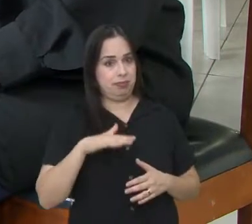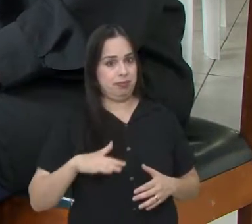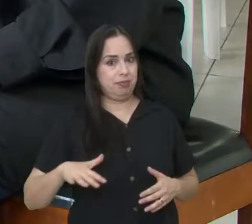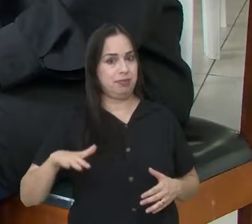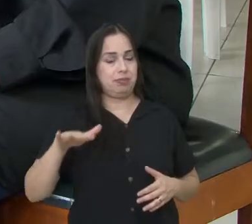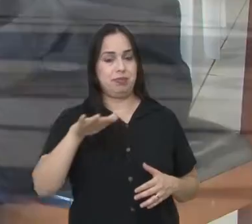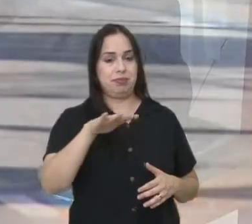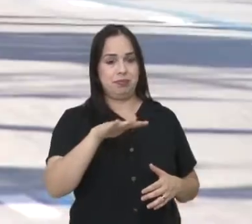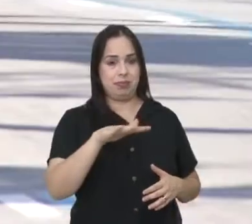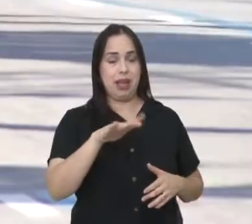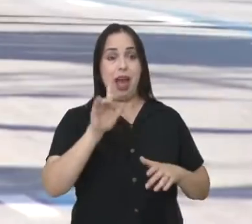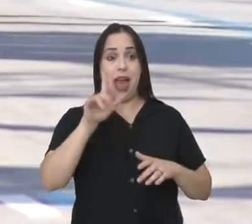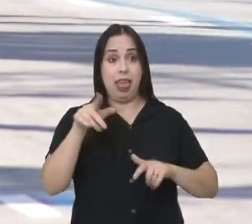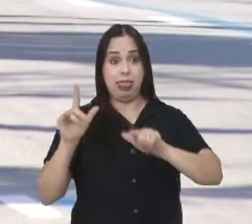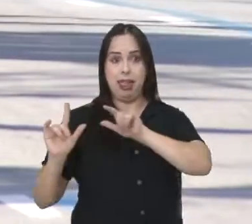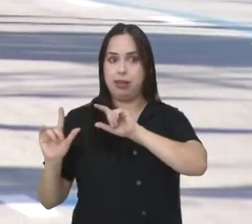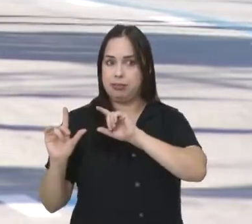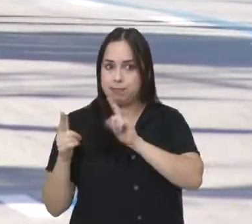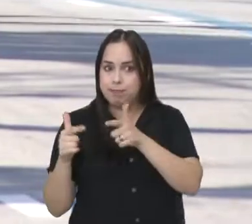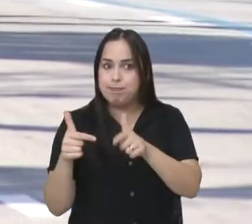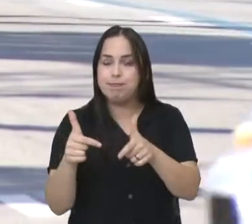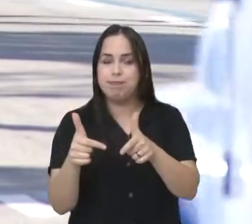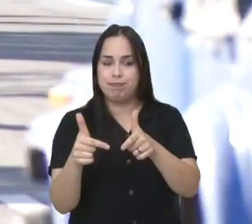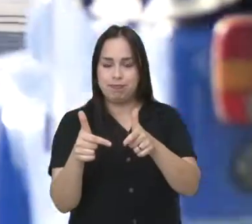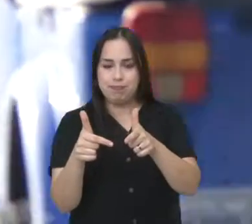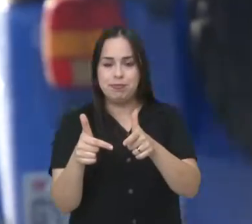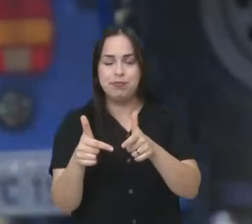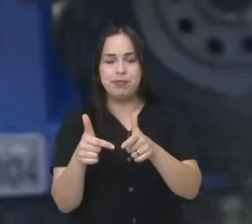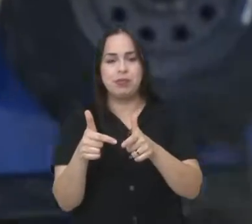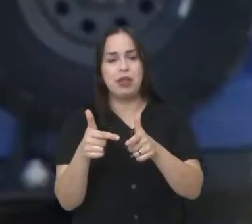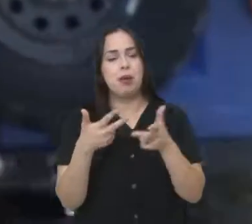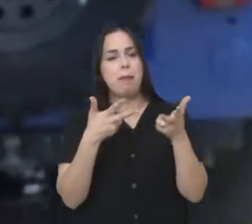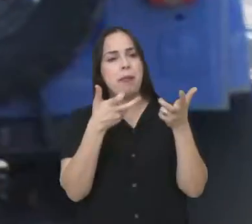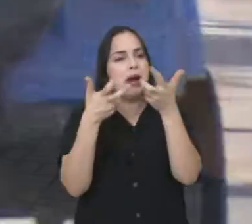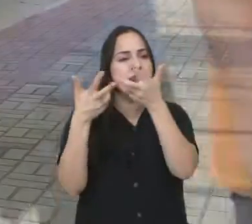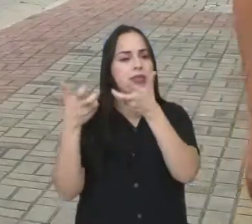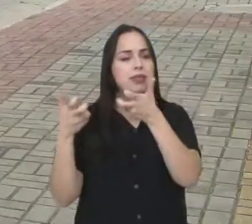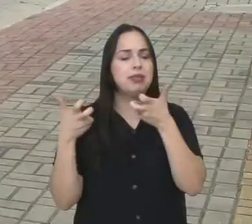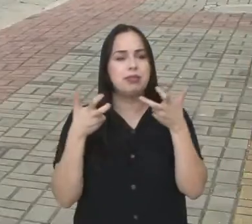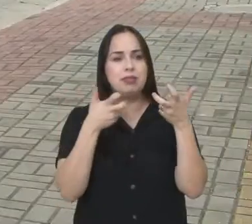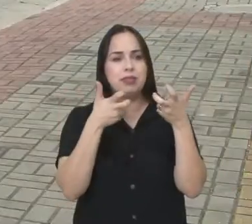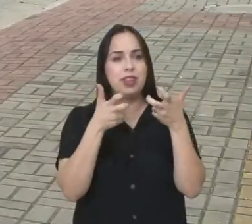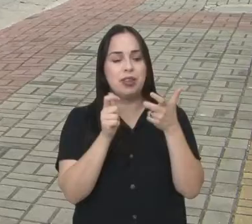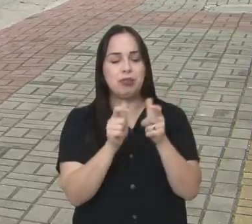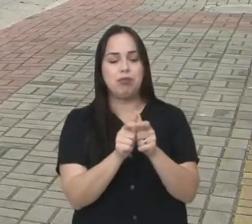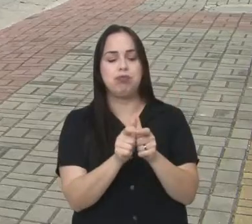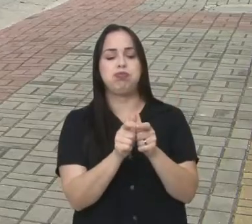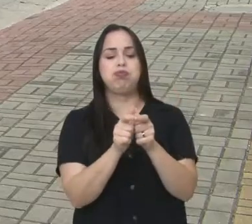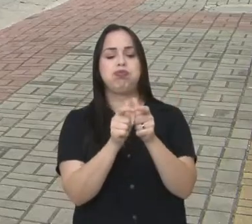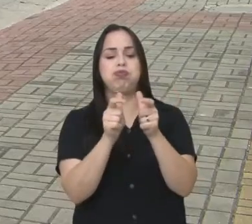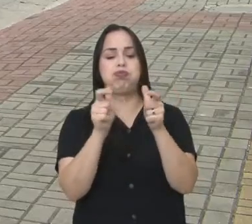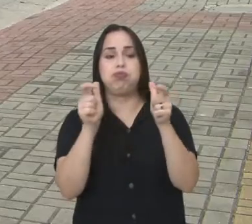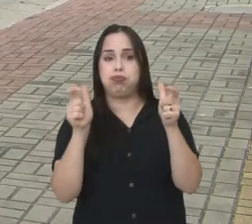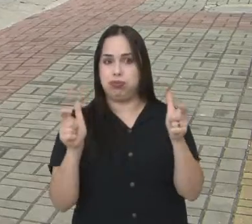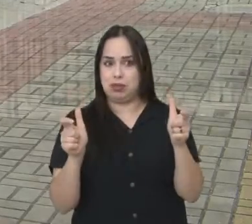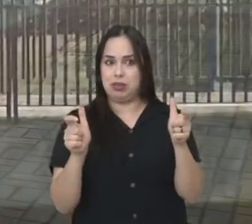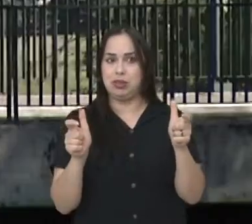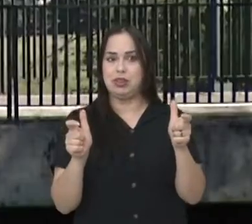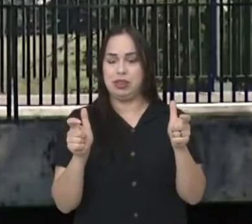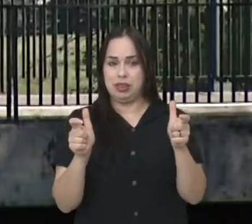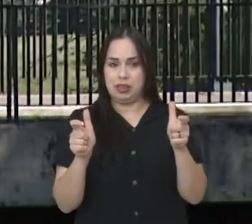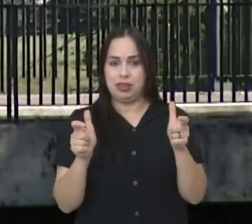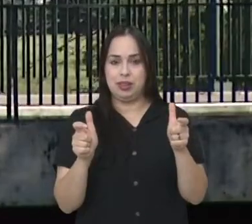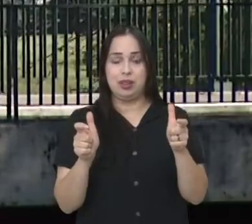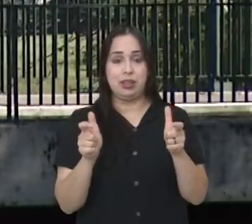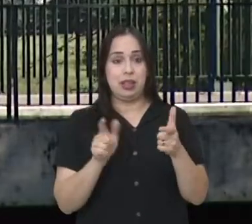bairro bastante tradicional, né? Então hoje eu vejo ele com um crescimento em termos